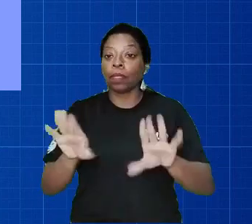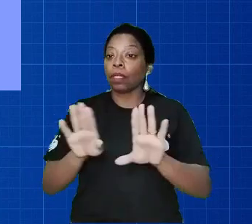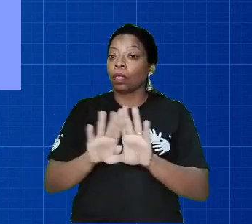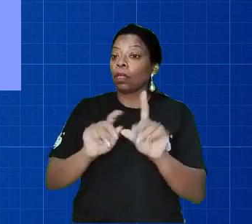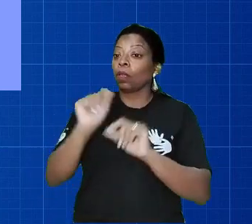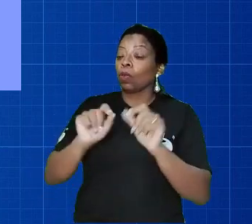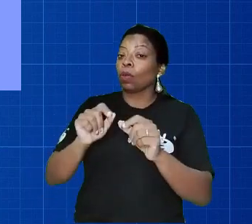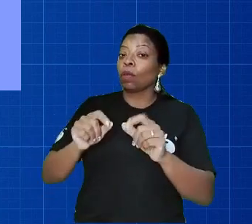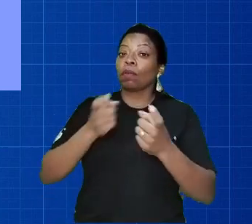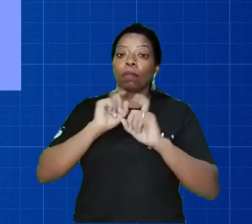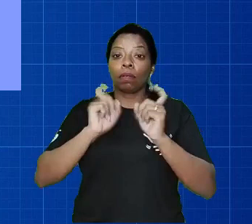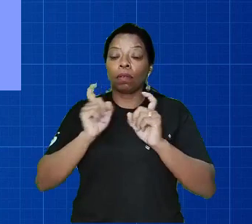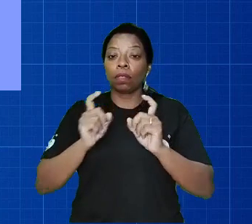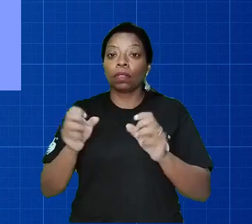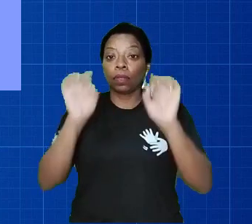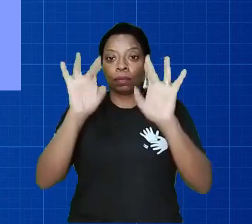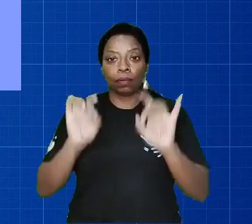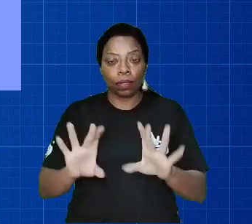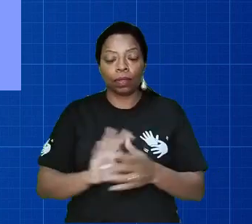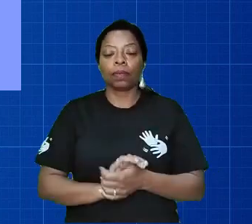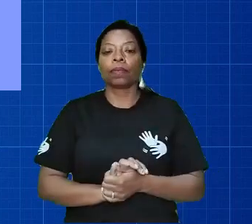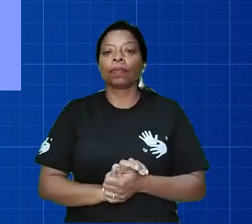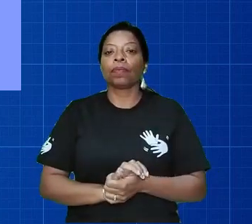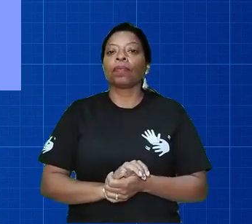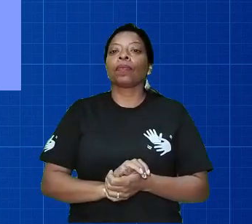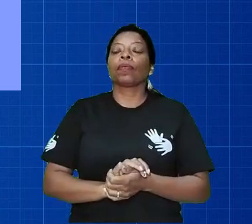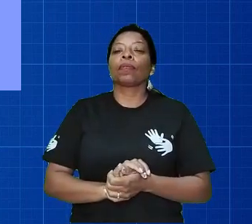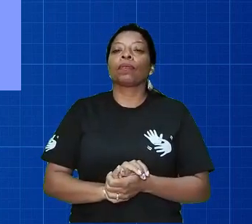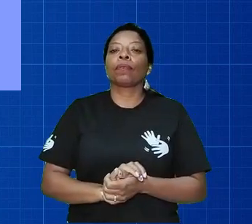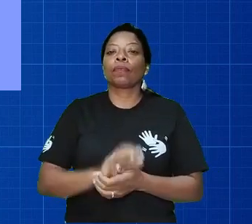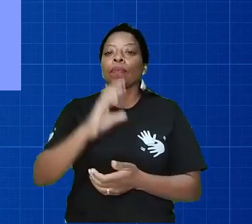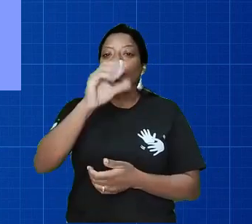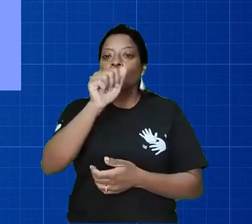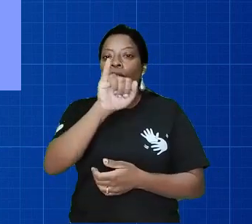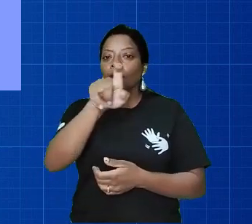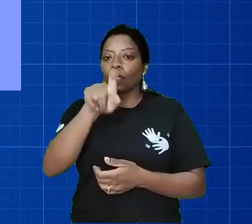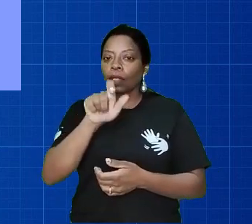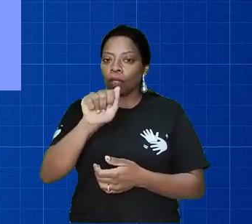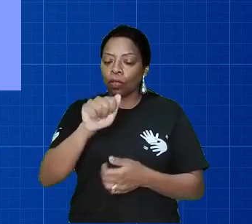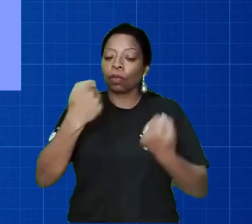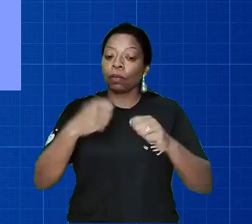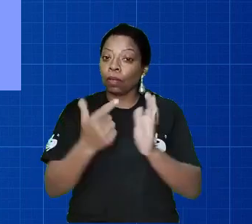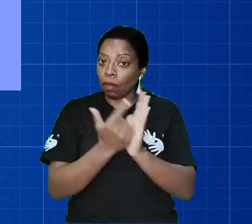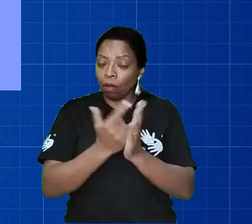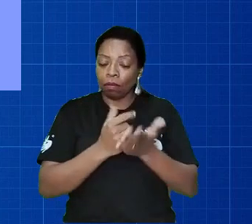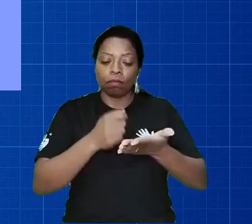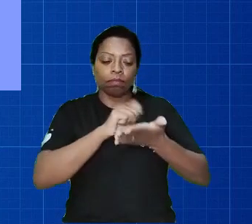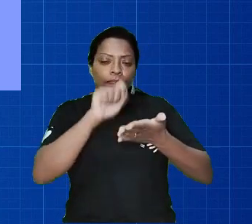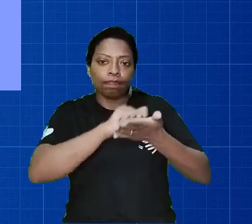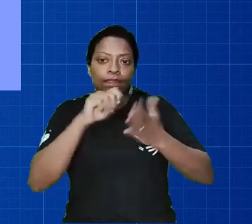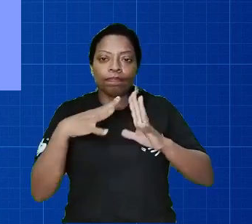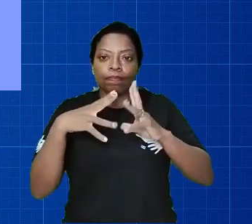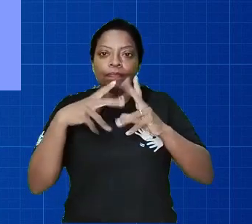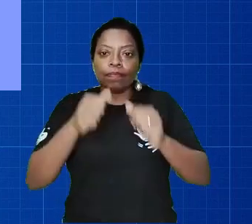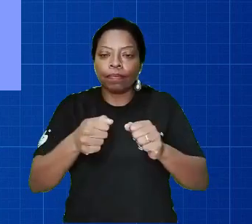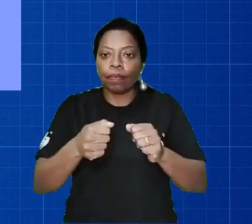para registrar todas as entradas, que são as receitas, e todas as saídas, que são as despesas,